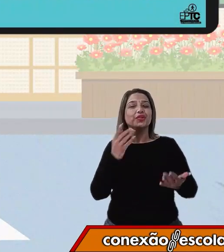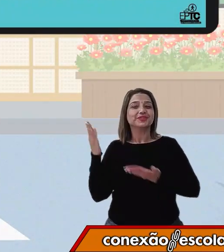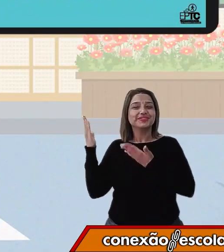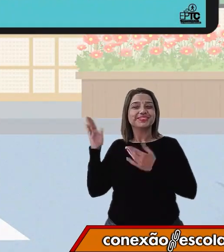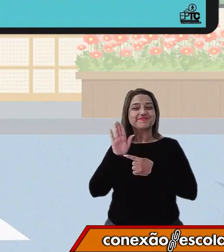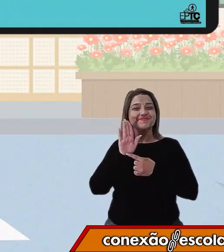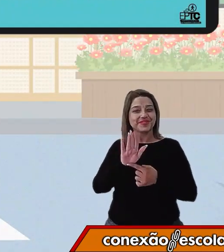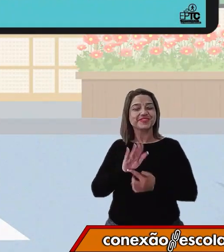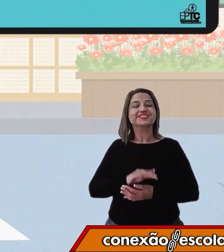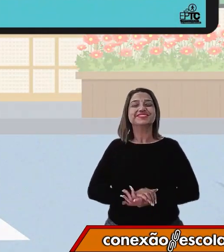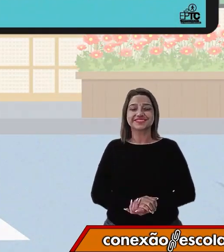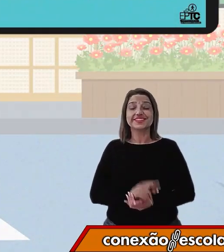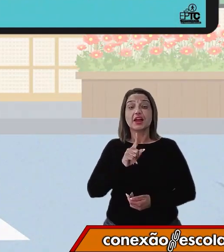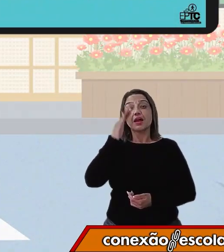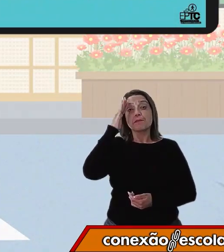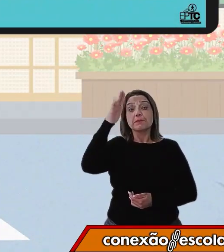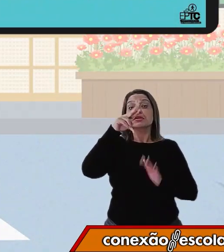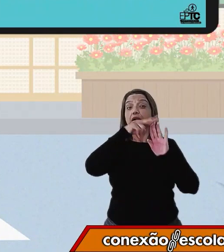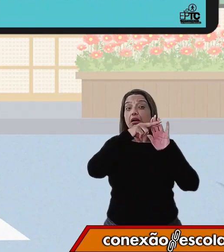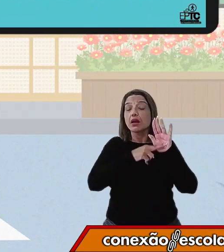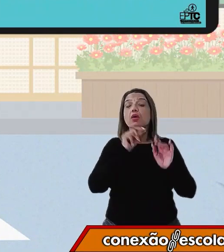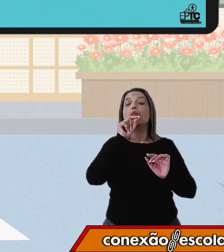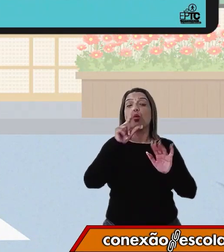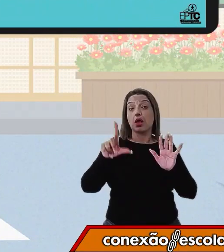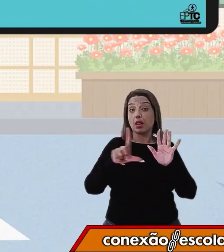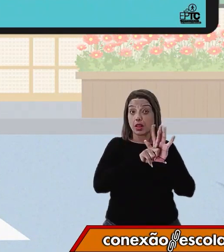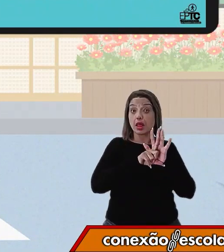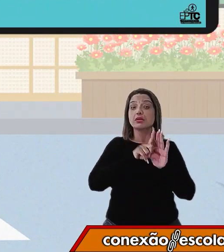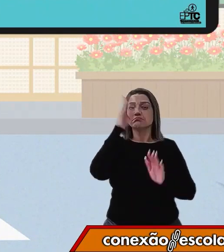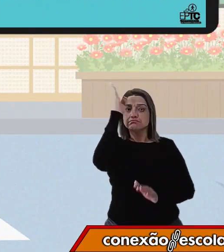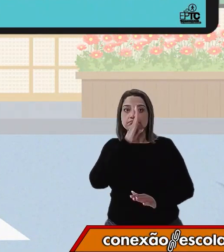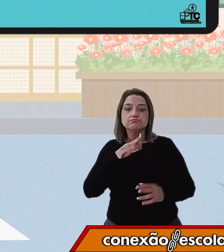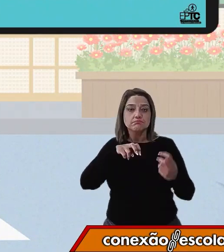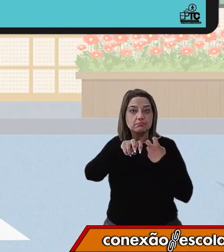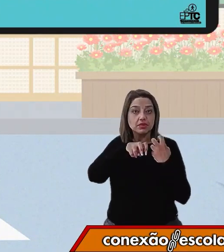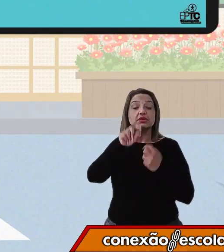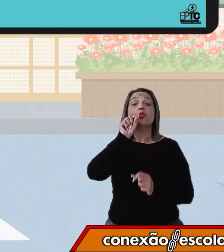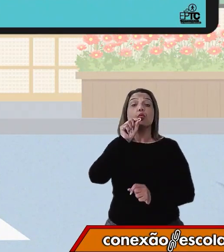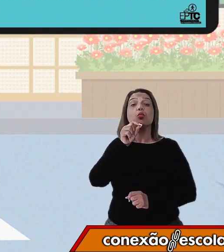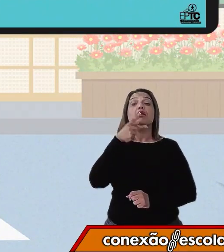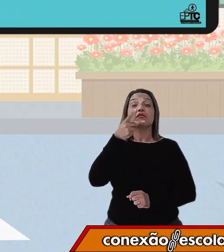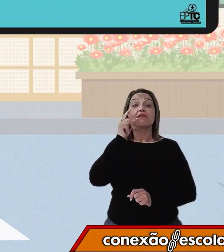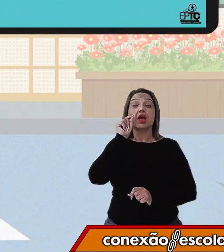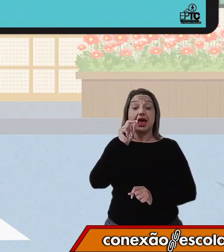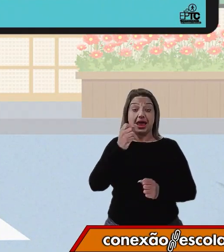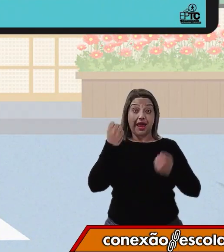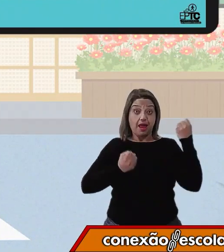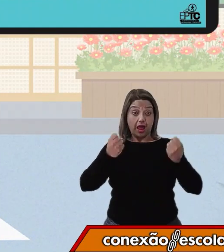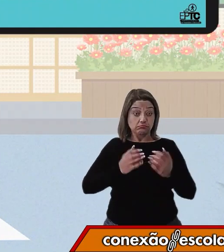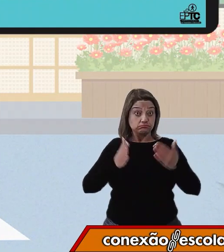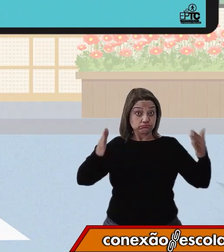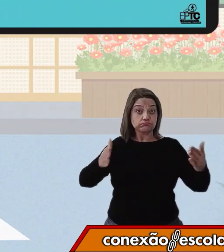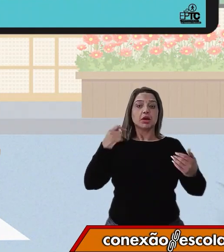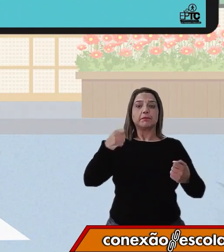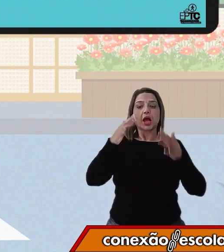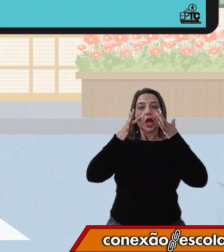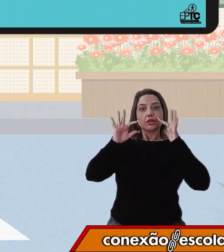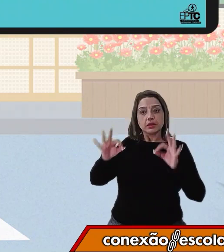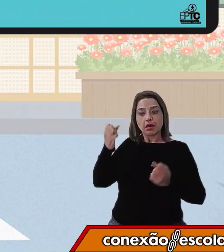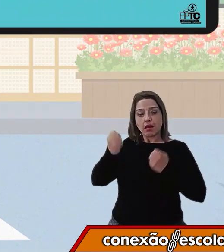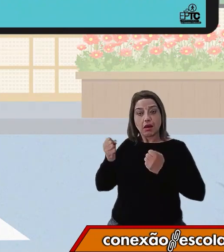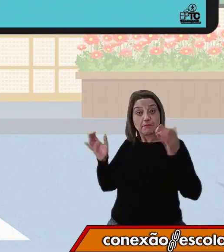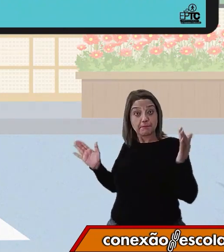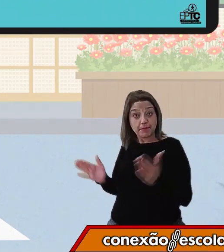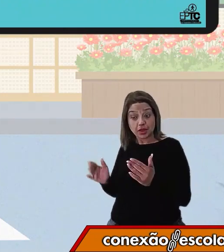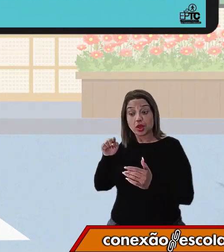nessa imagem a principal regra do Código de Trânsito Brasileiro diz que os veículos maiores cuidam dos veículos